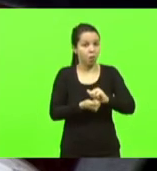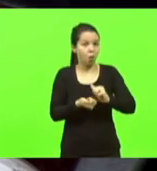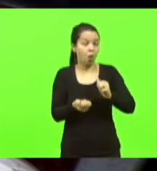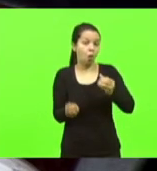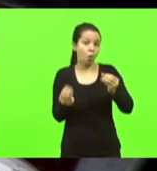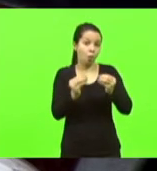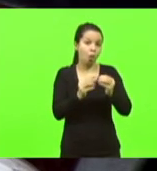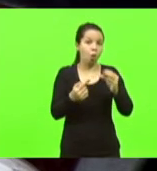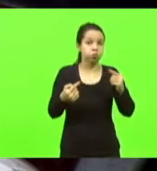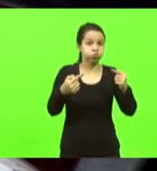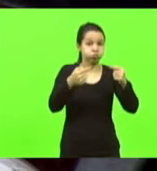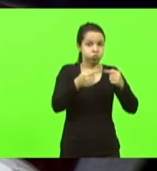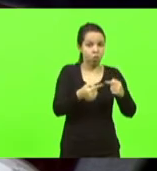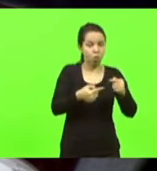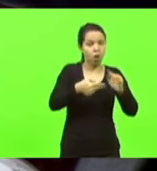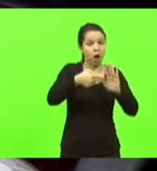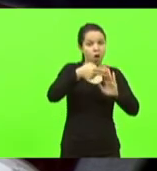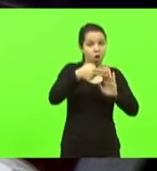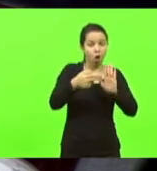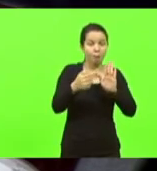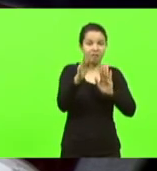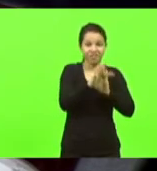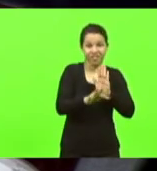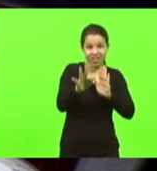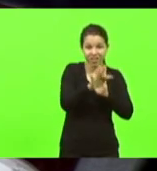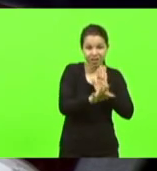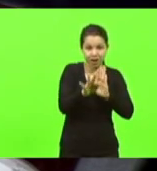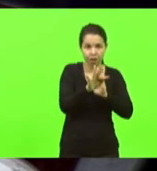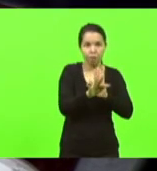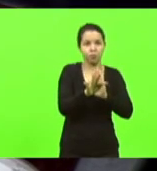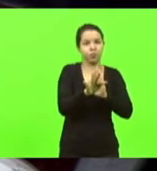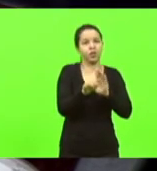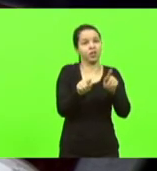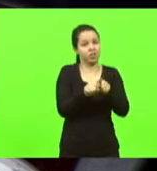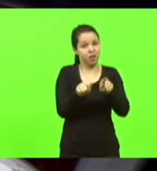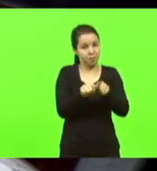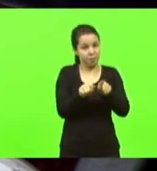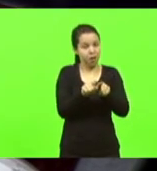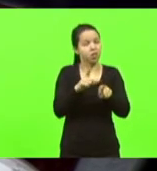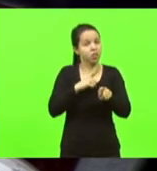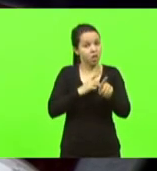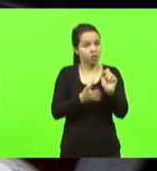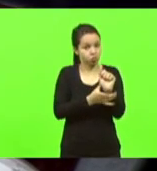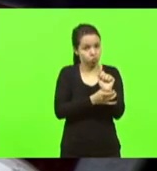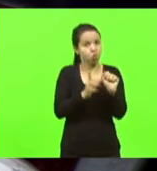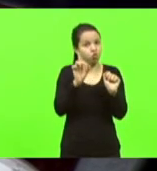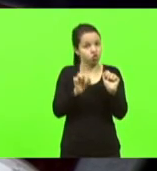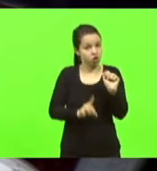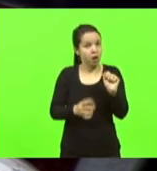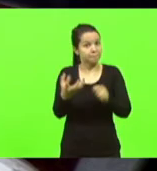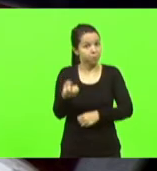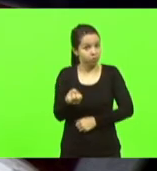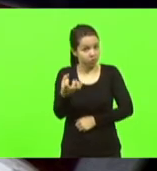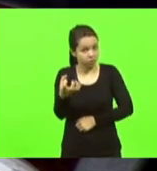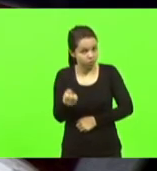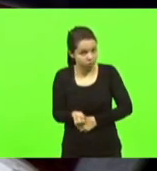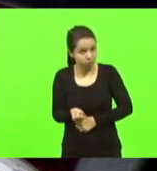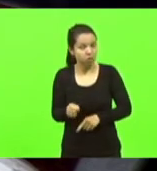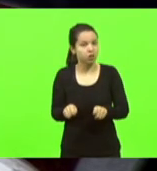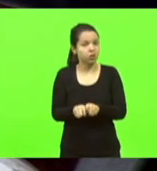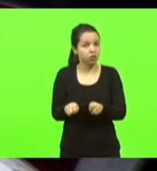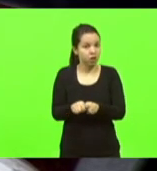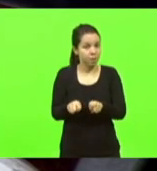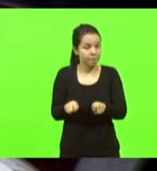Federal ao mesmo tempo em que ela também garante o direito à aposentadoria e pensão aos dependentes de